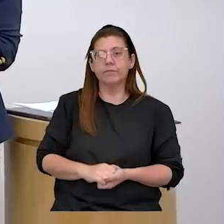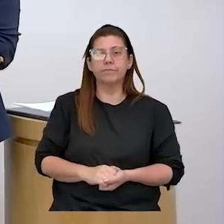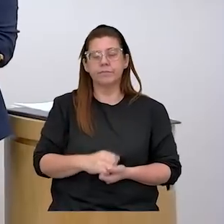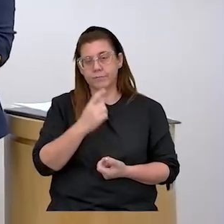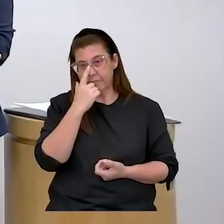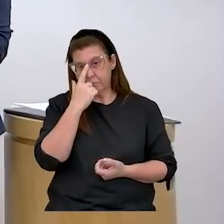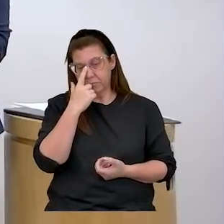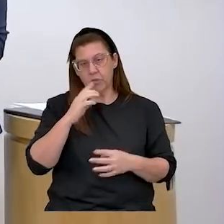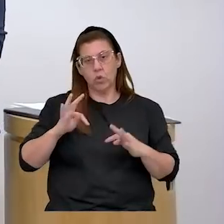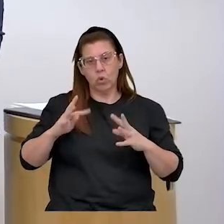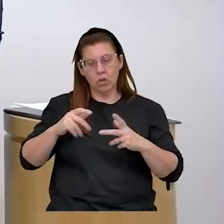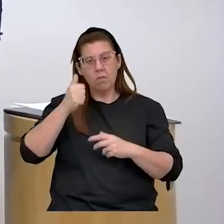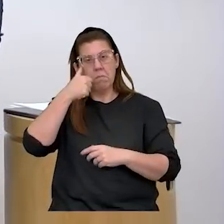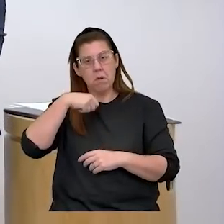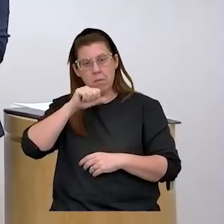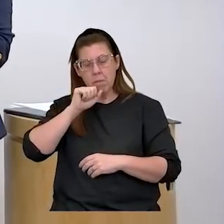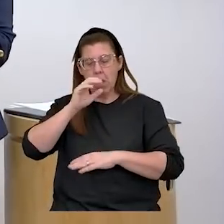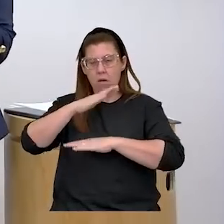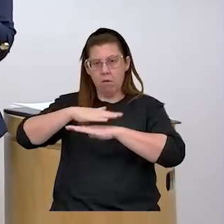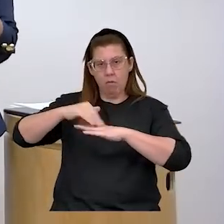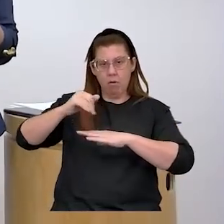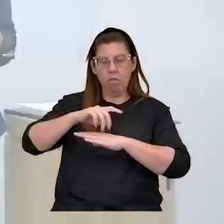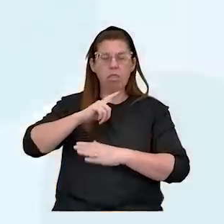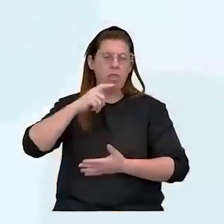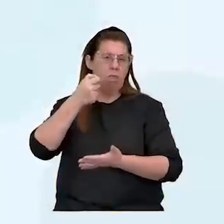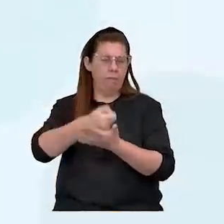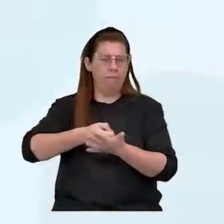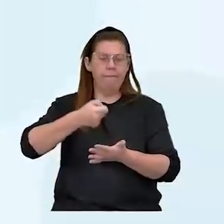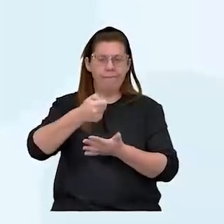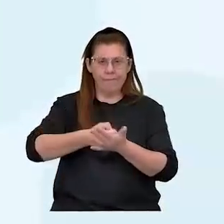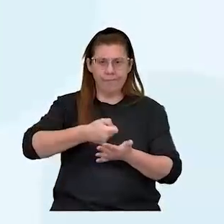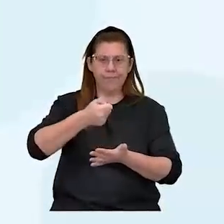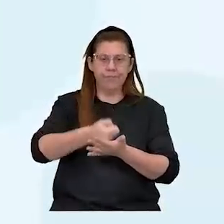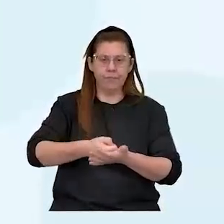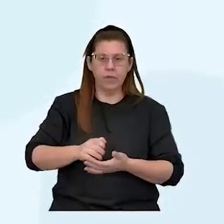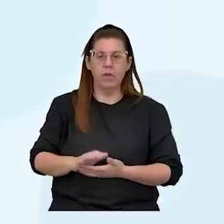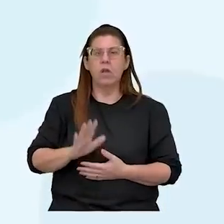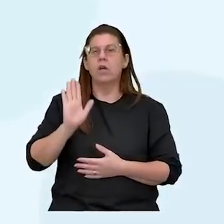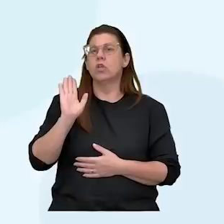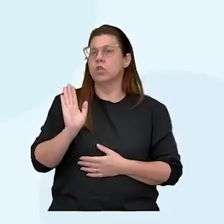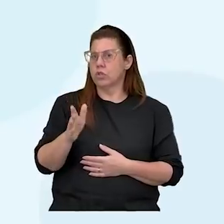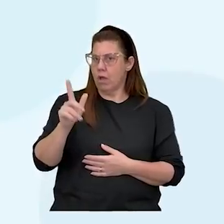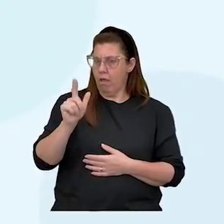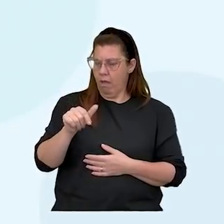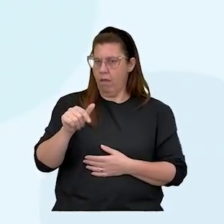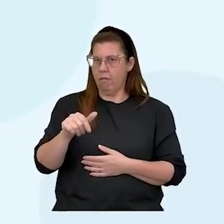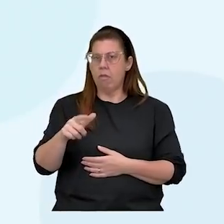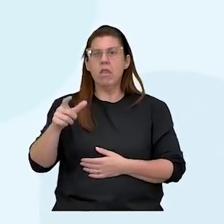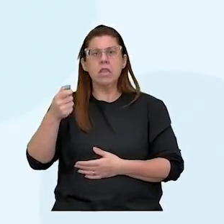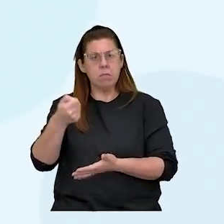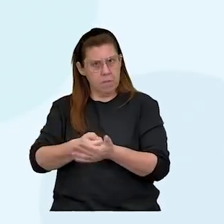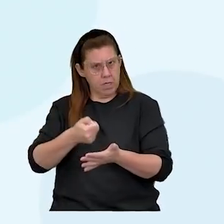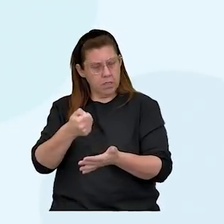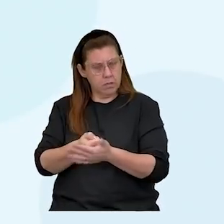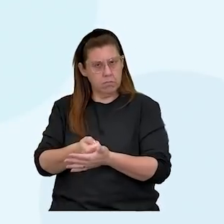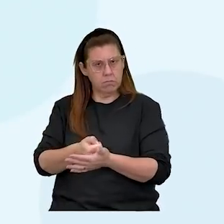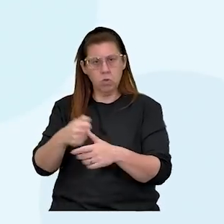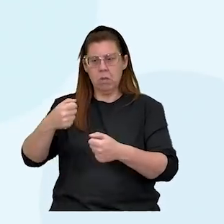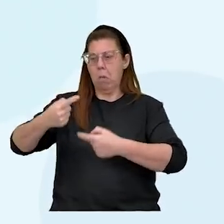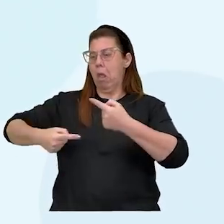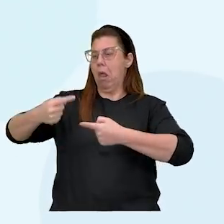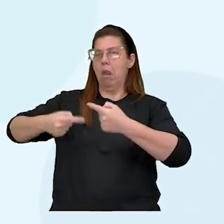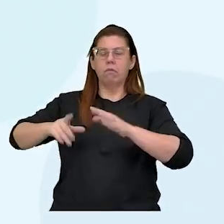continuando. Toda mãe gentil, ela tem por obrigação, então quer dizer, já é algo, um fato, ela tem que fazer isso, não precisa